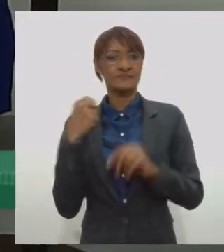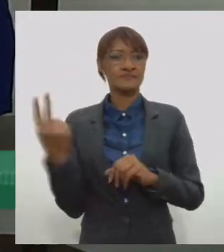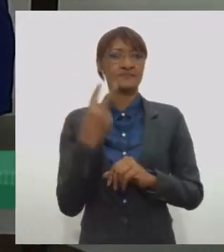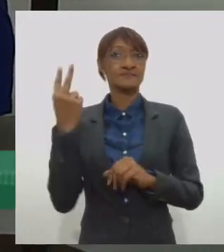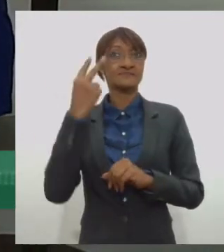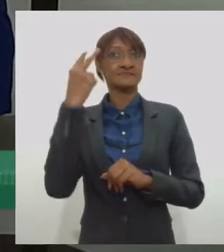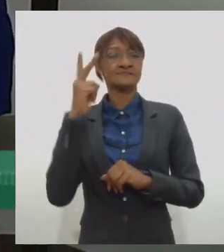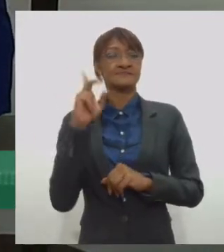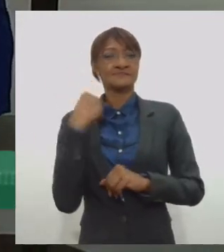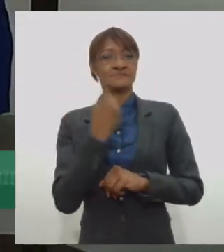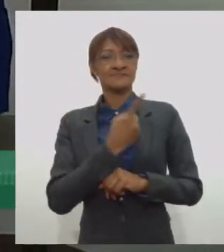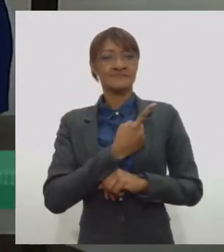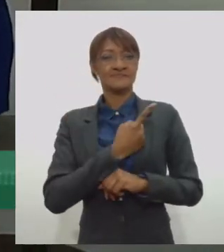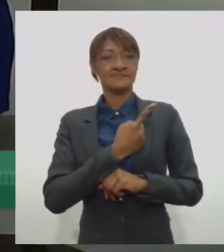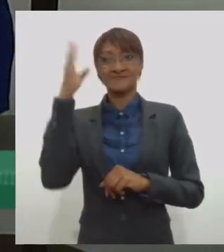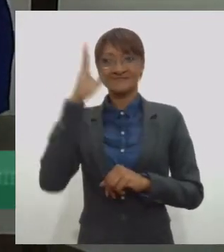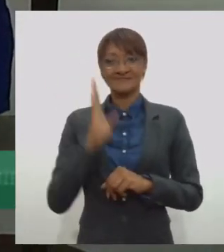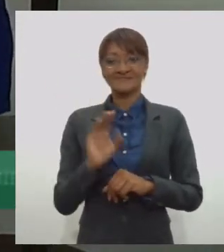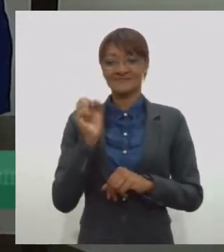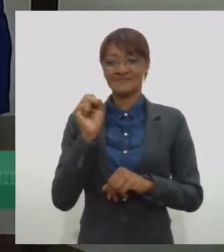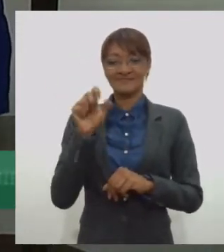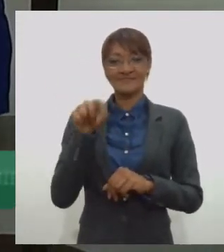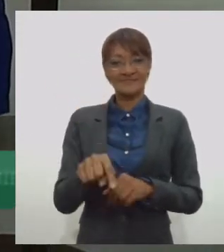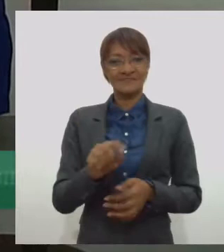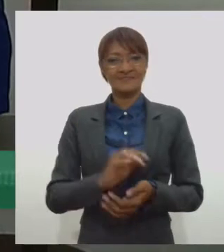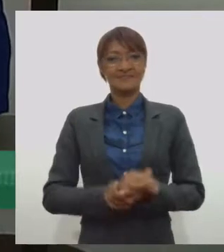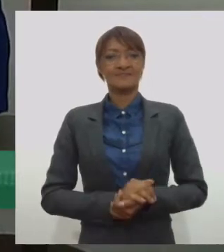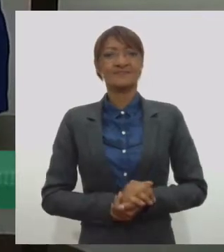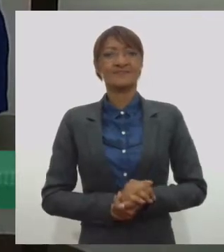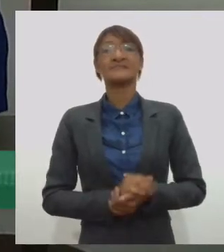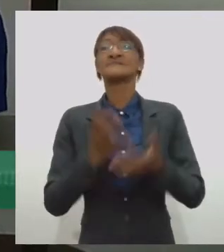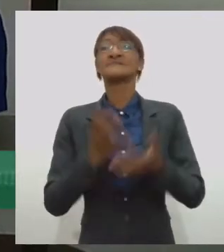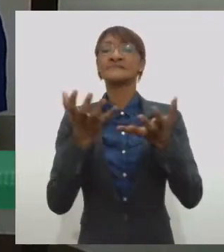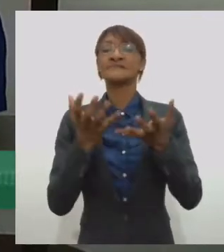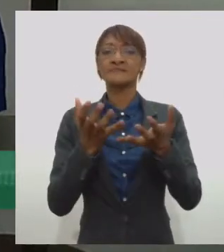para nós sergipanos. Para começar o assunto, eu queria que o senhor